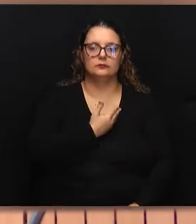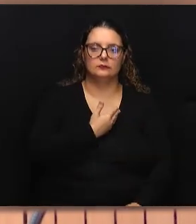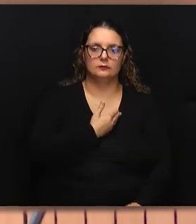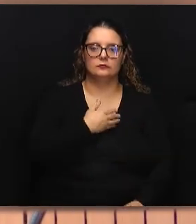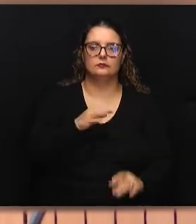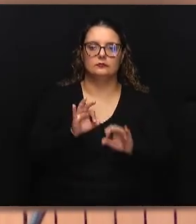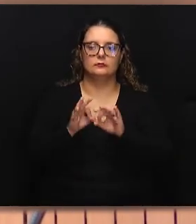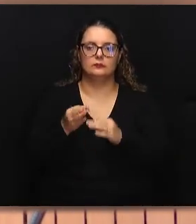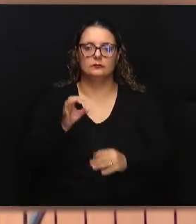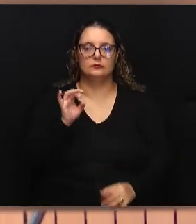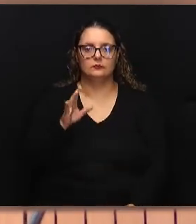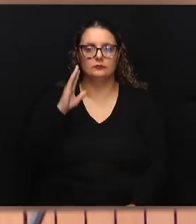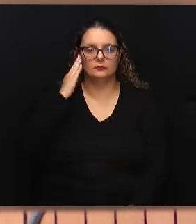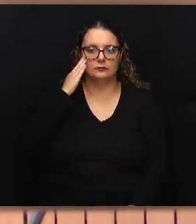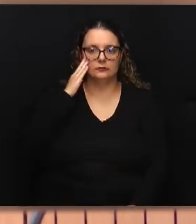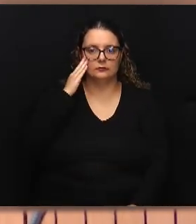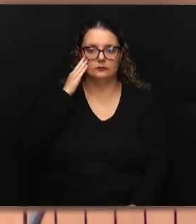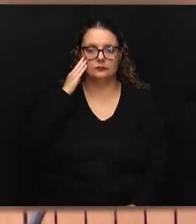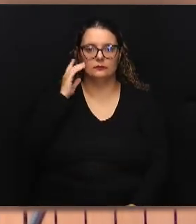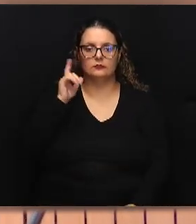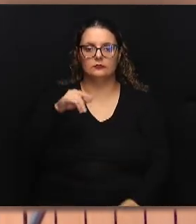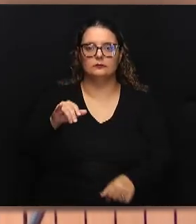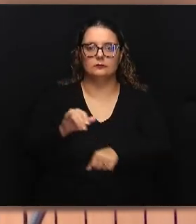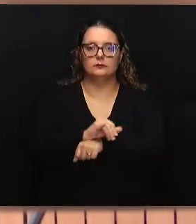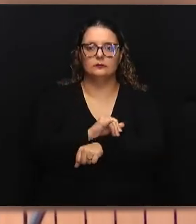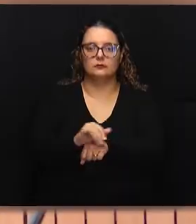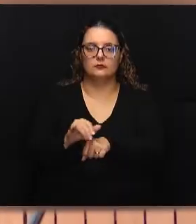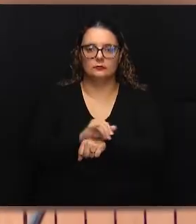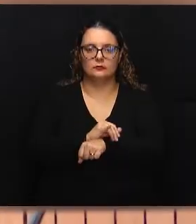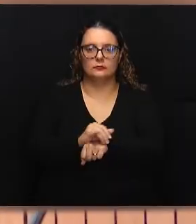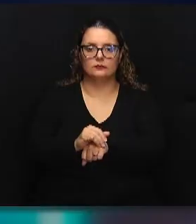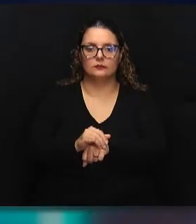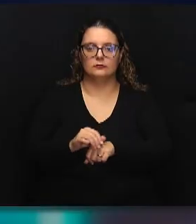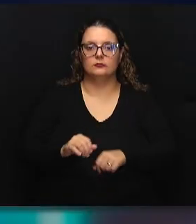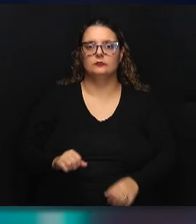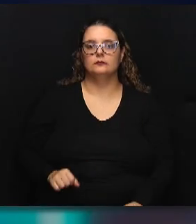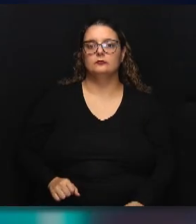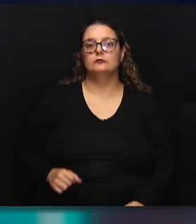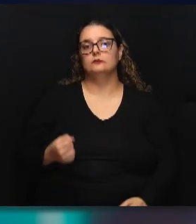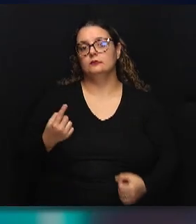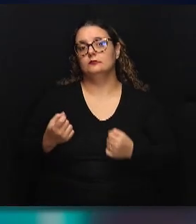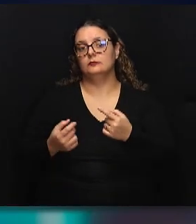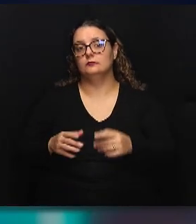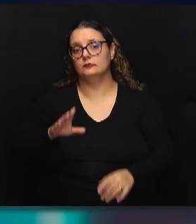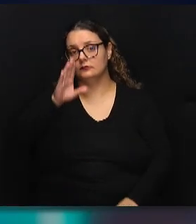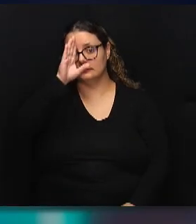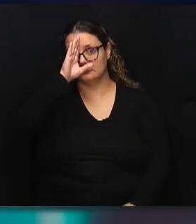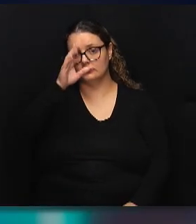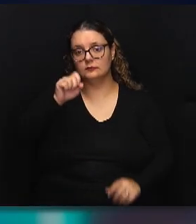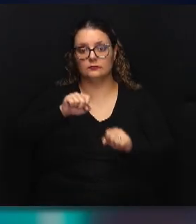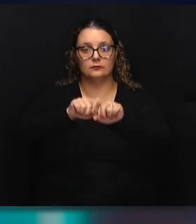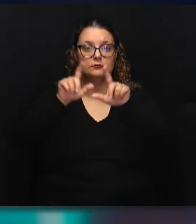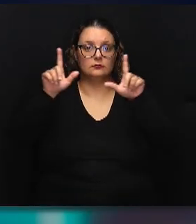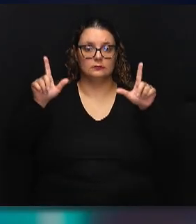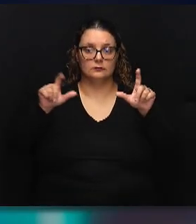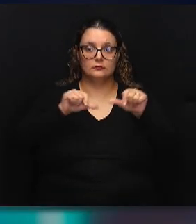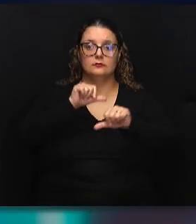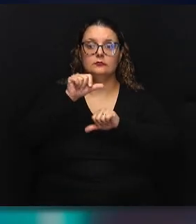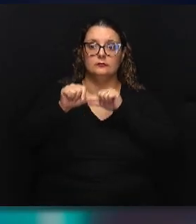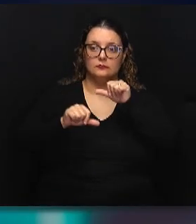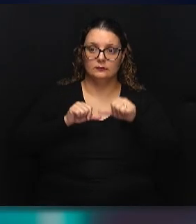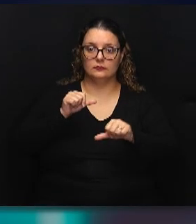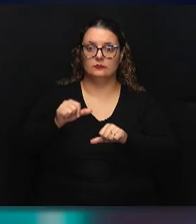vocês entenderem, essa é a carinha hoje da ferramenta. Alguns banners temáticos principais eles vão ficar em evidência e isso muda, tá?